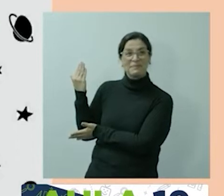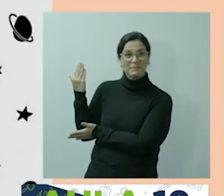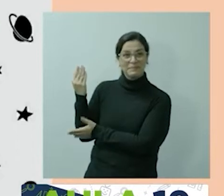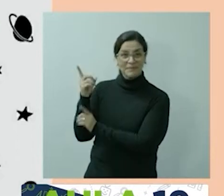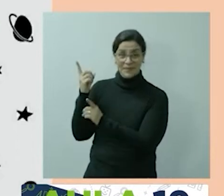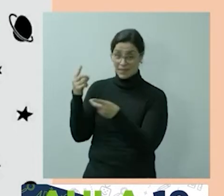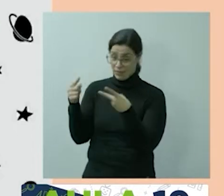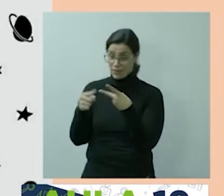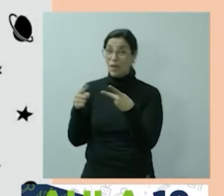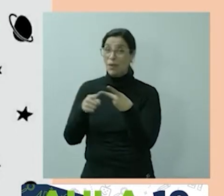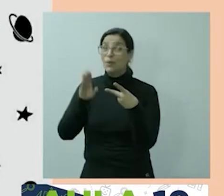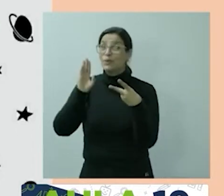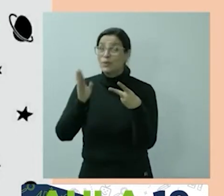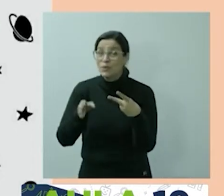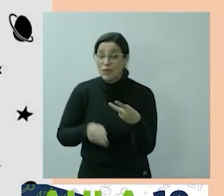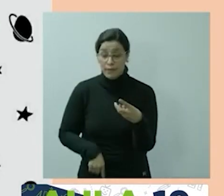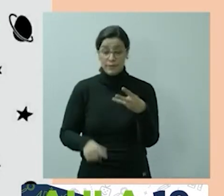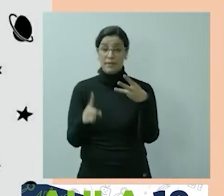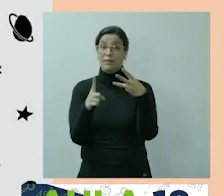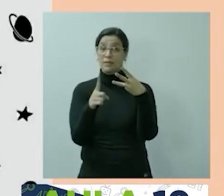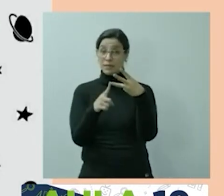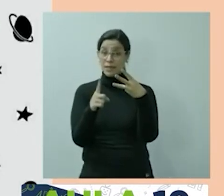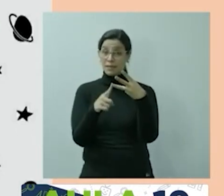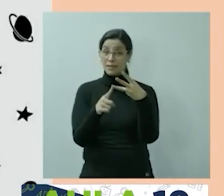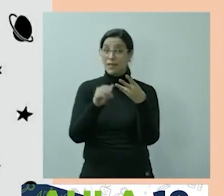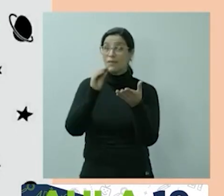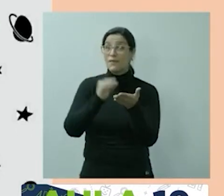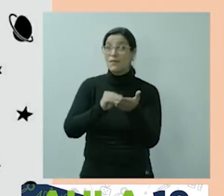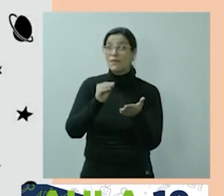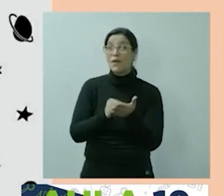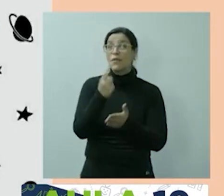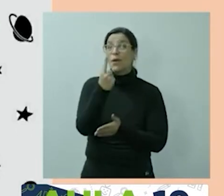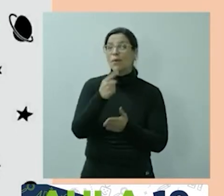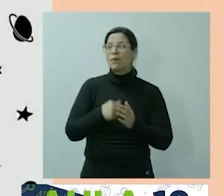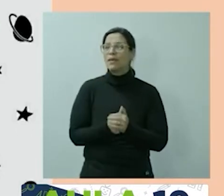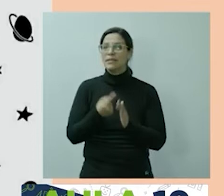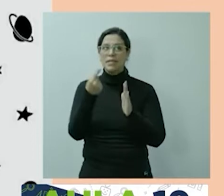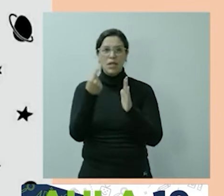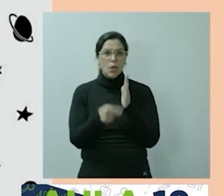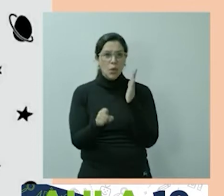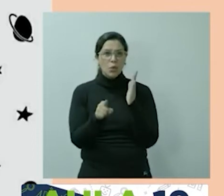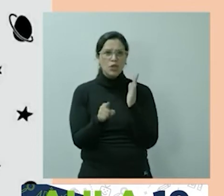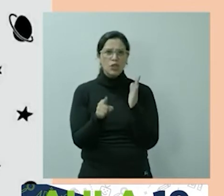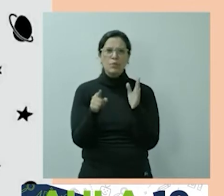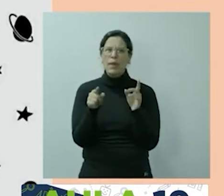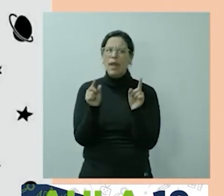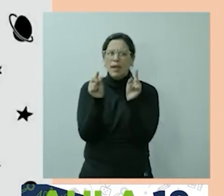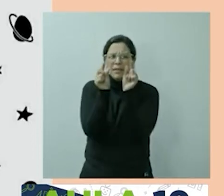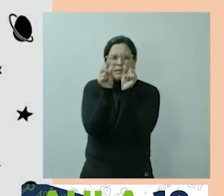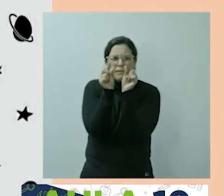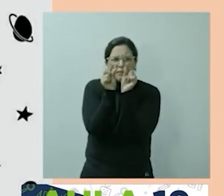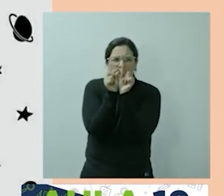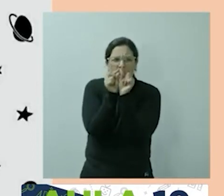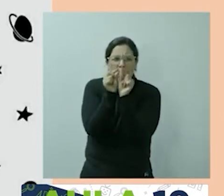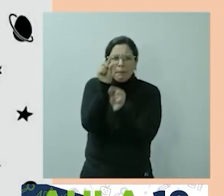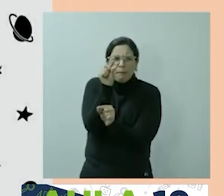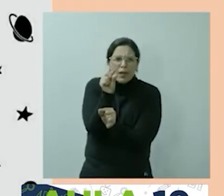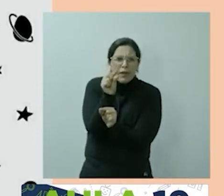Já achamos dois, então. Falta um. Esse último é o menor, é um detalhe